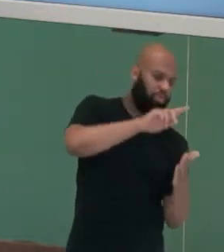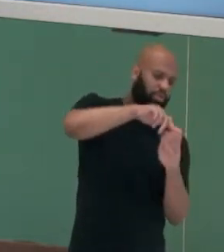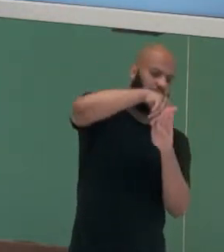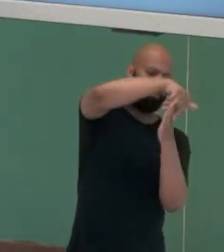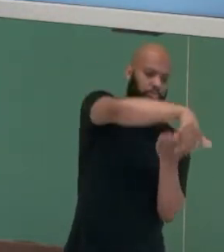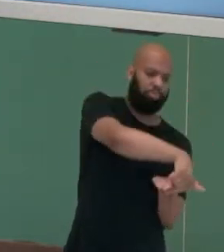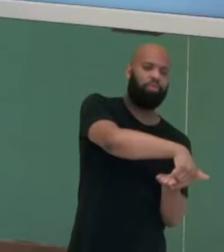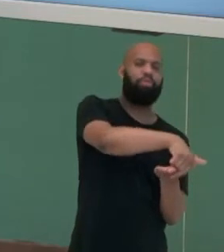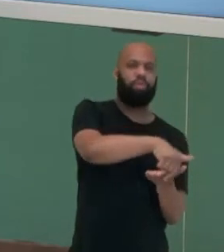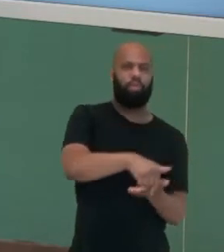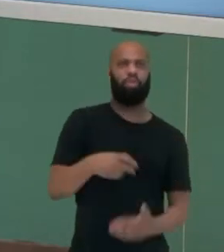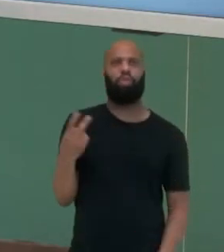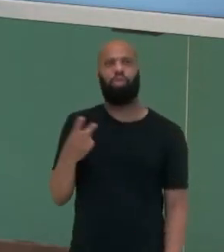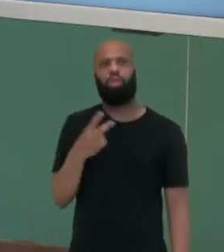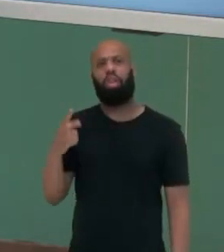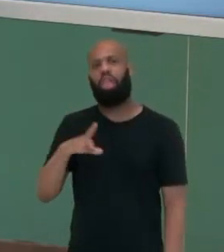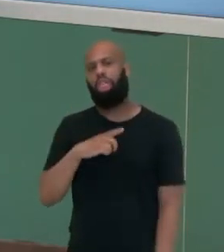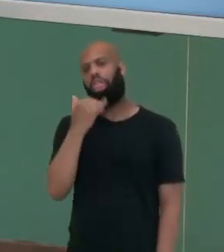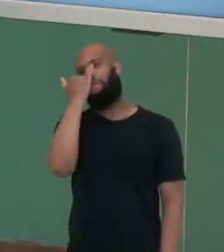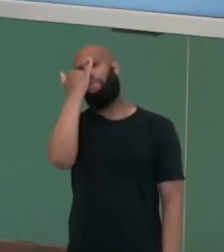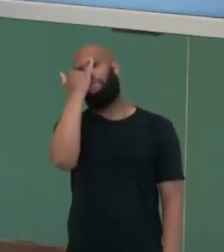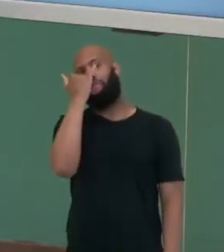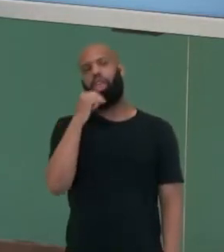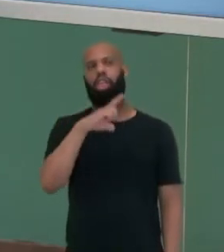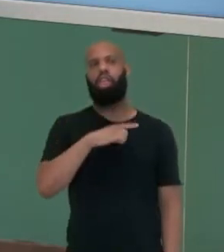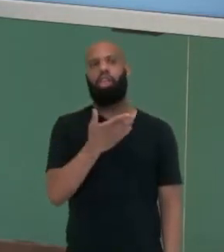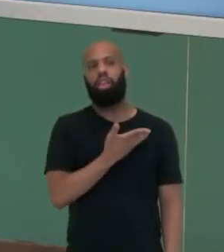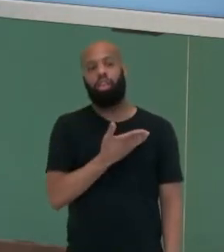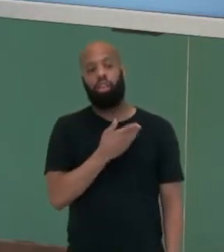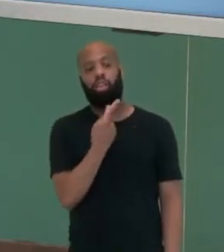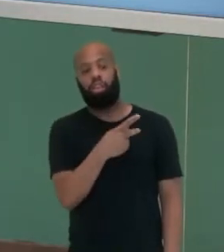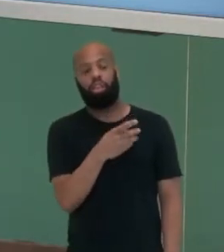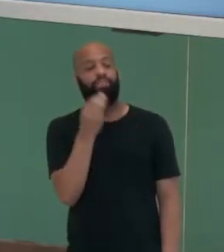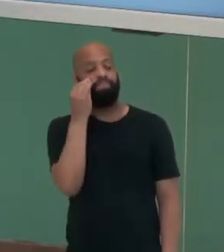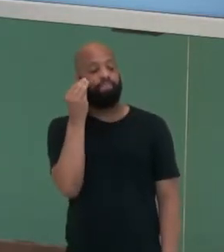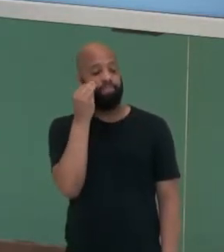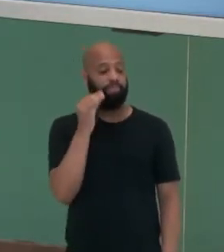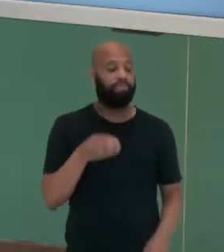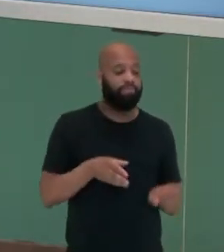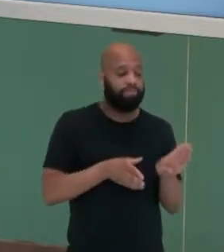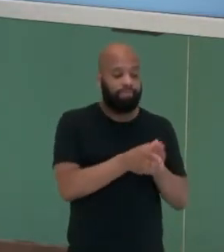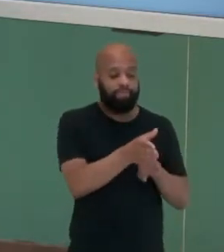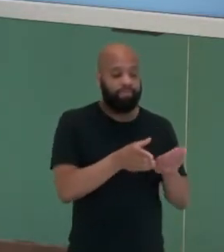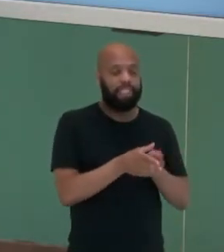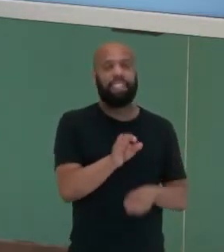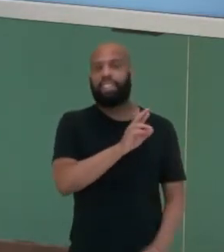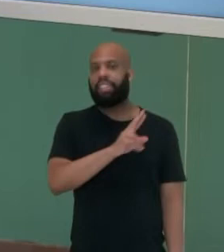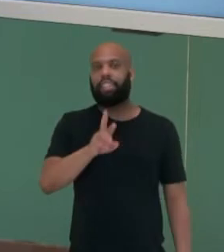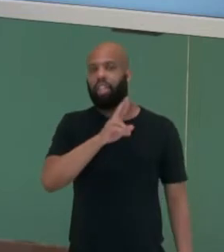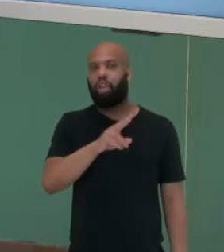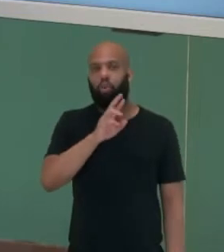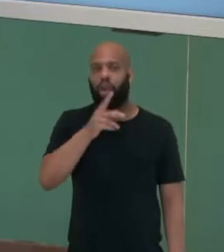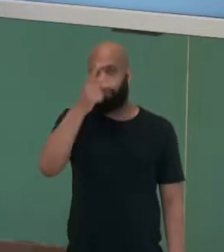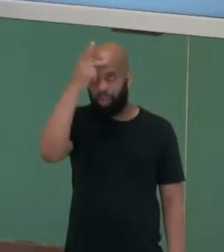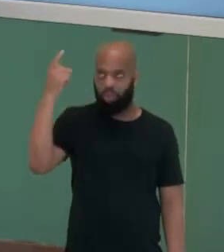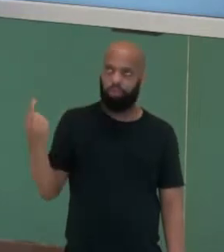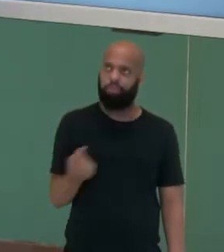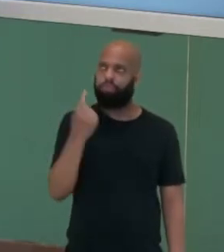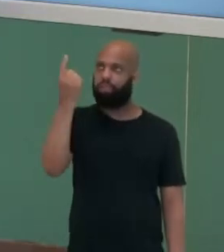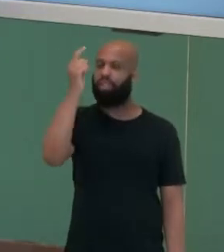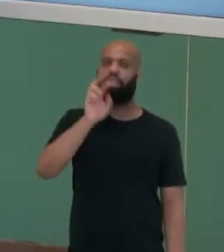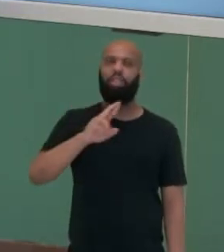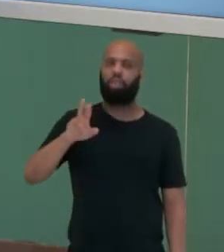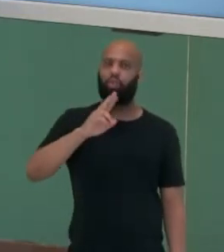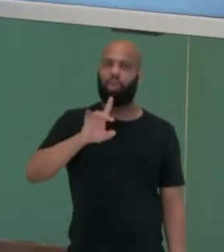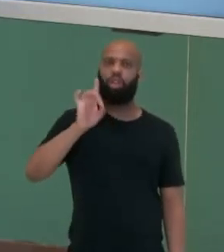Panza, seu companheiro, estava junto e tentava, mas veja bem, eu acho que não são, hein, gigantes, são moinhos